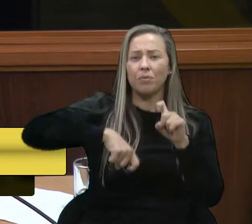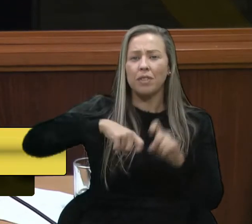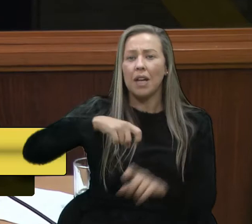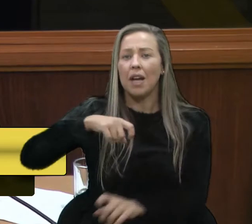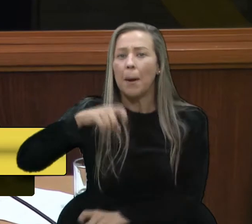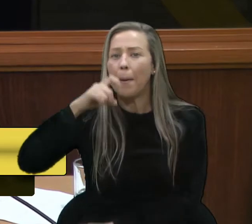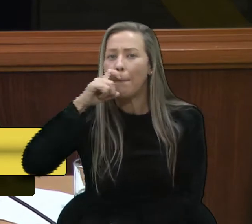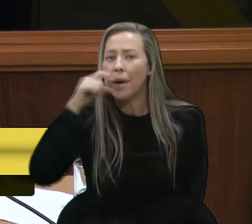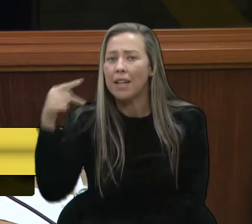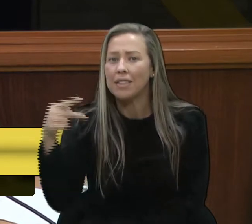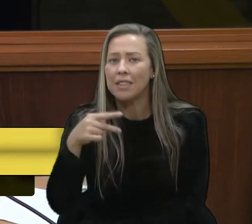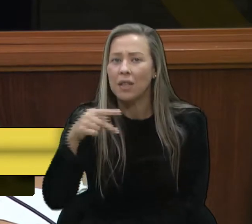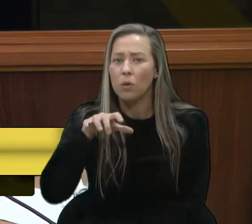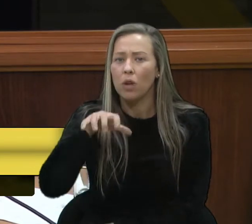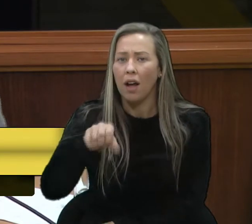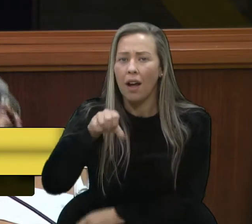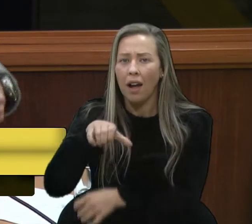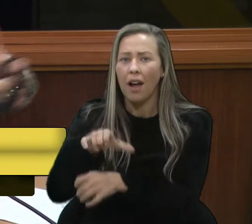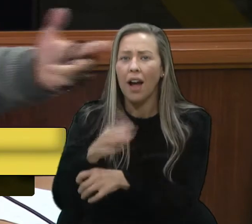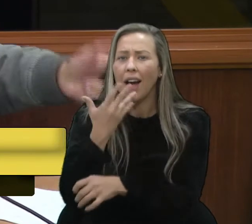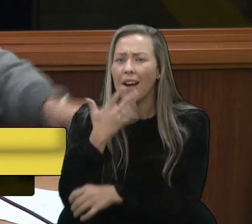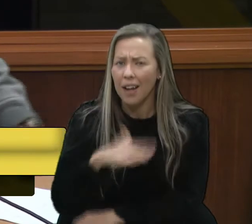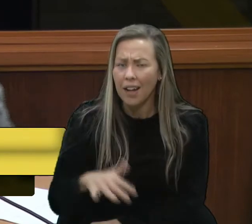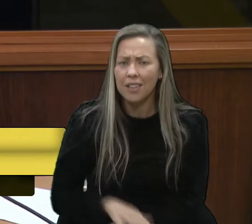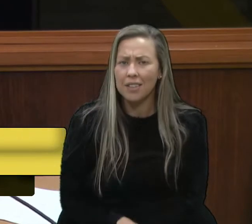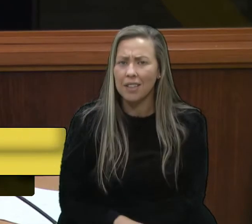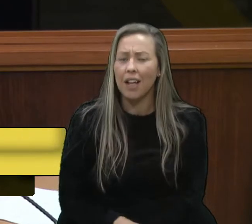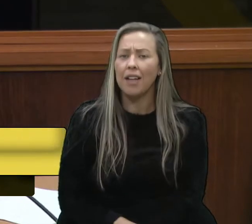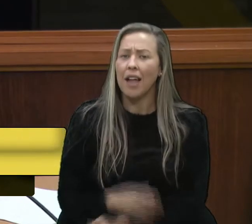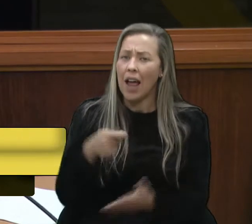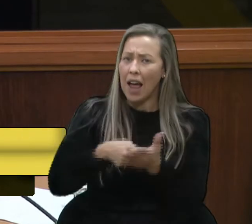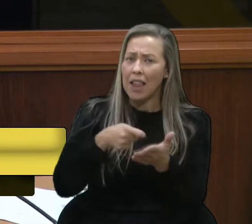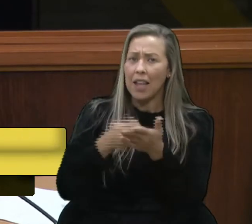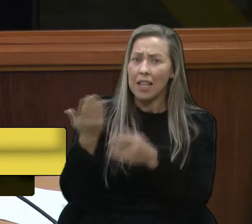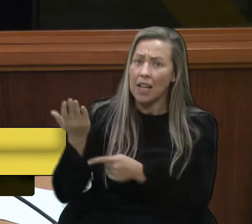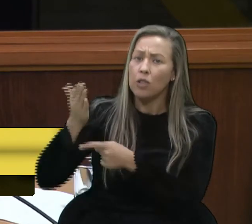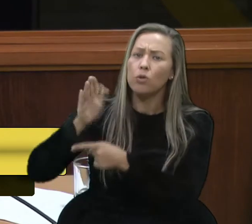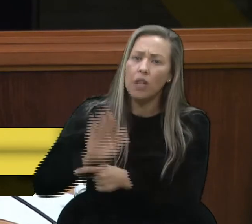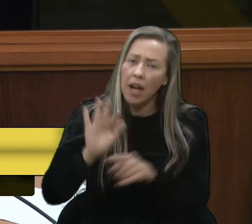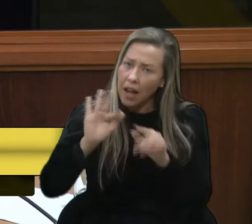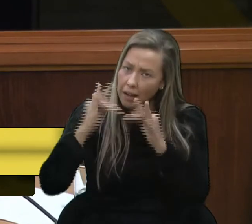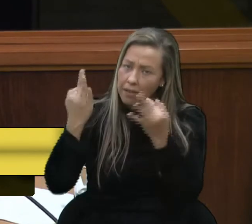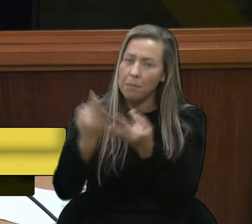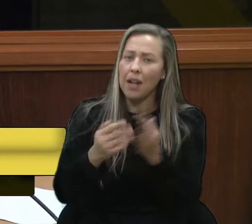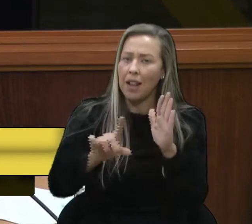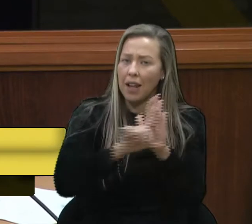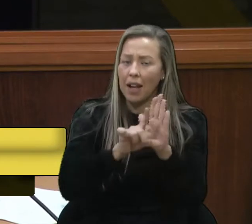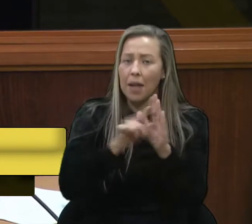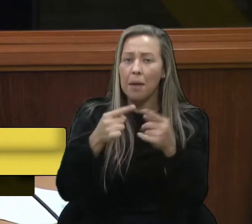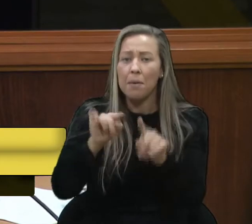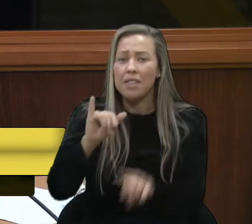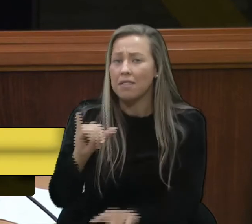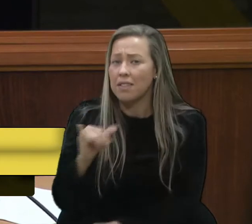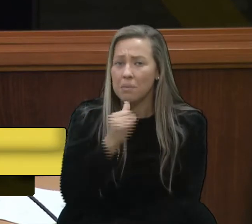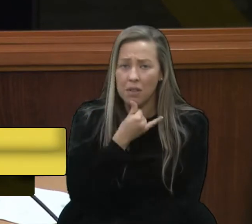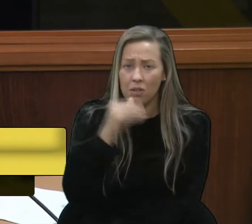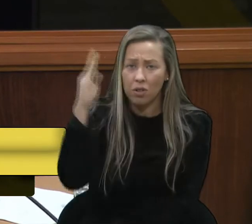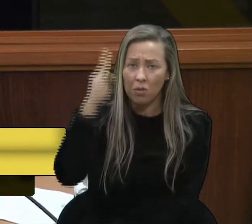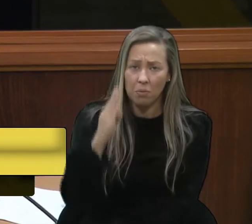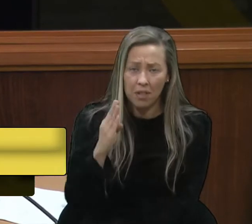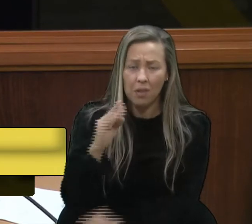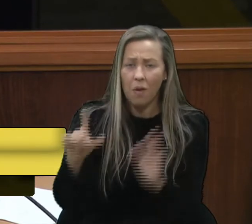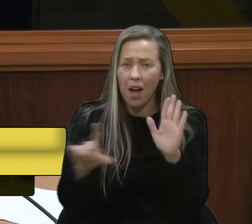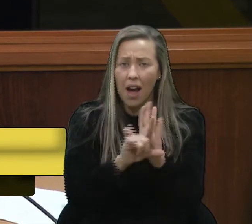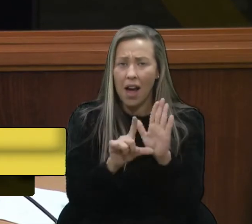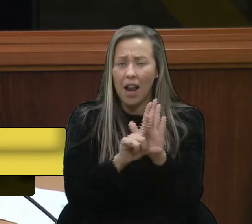dias, faz questão de 1 mês e pouco. Ajudei a auxiliar a família nos procedimentos legais, mas, infelizmente, no Brasil, as